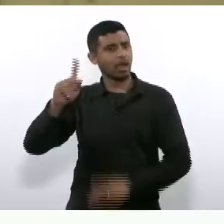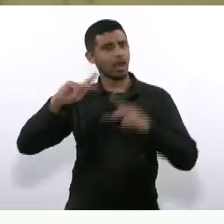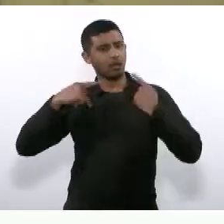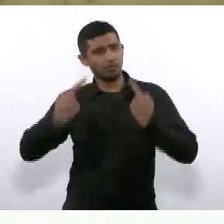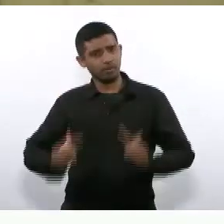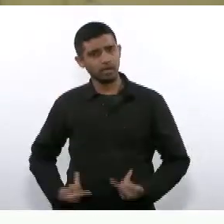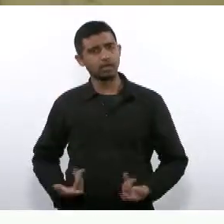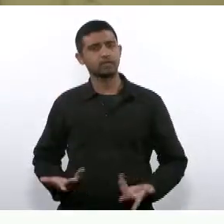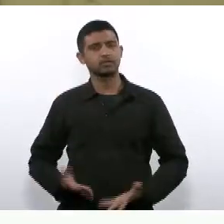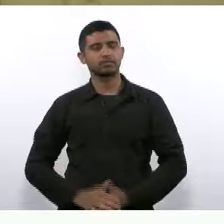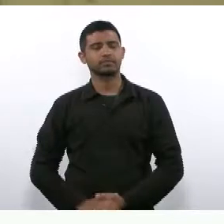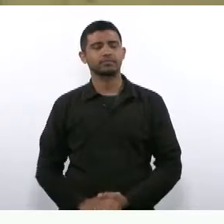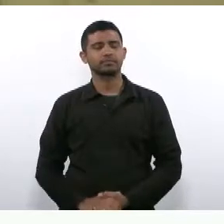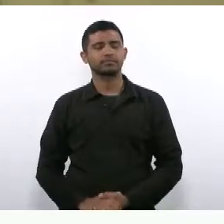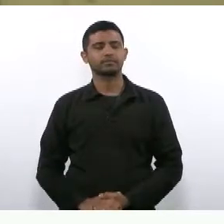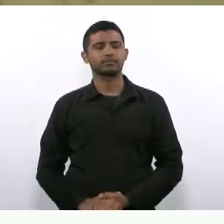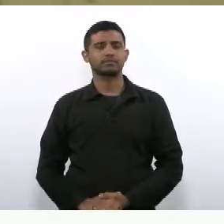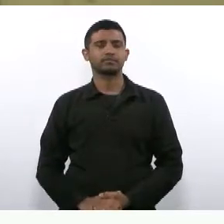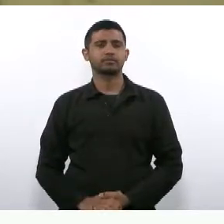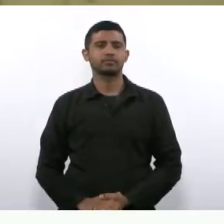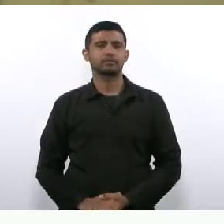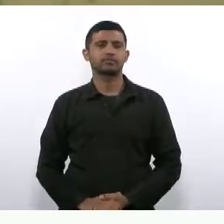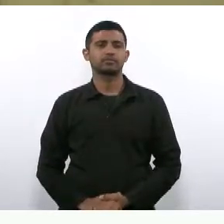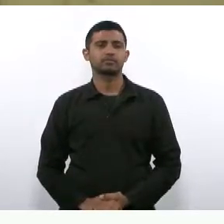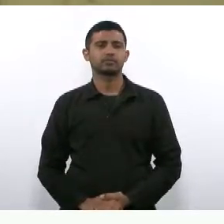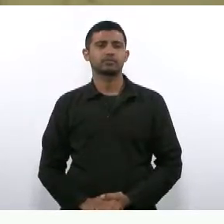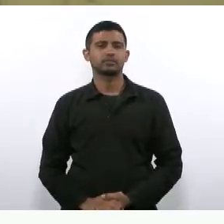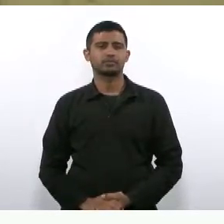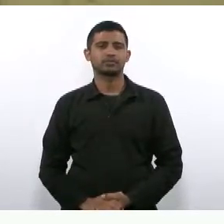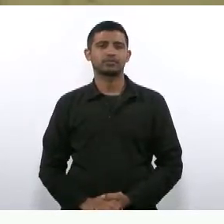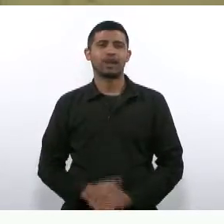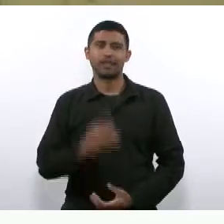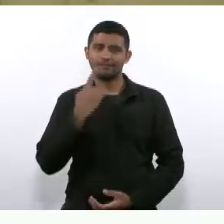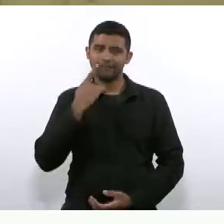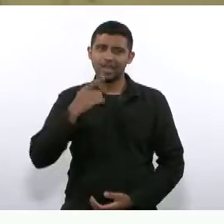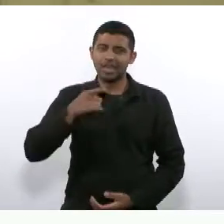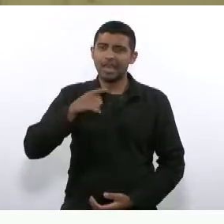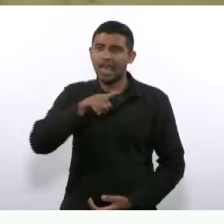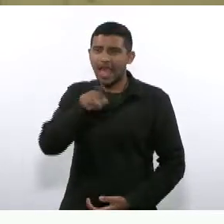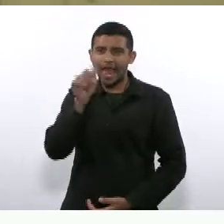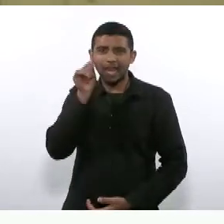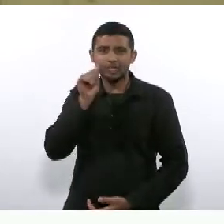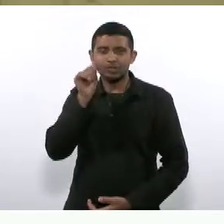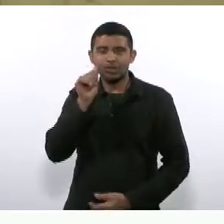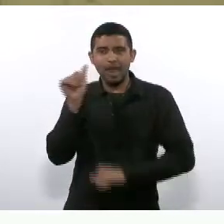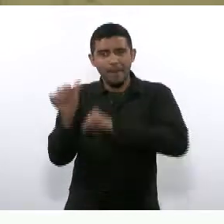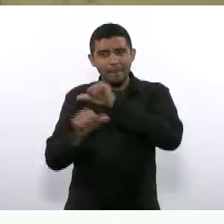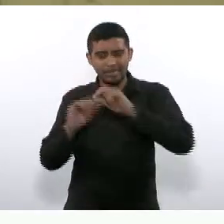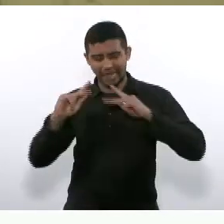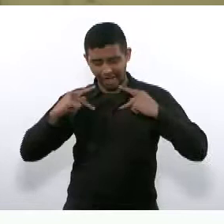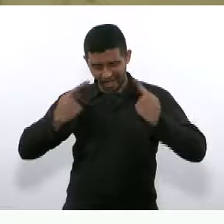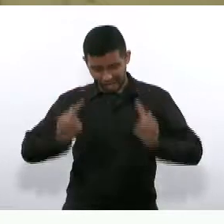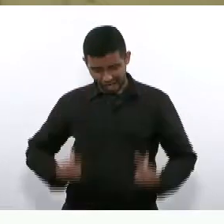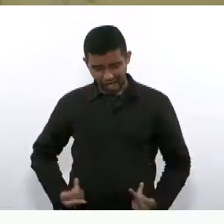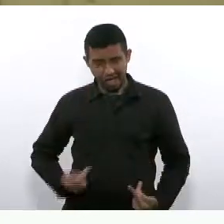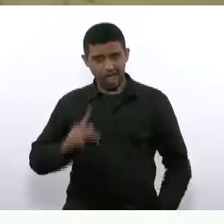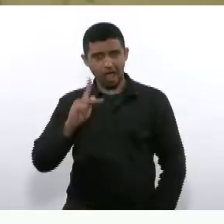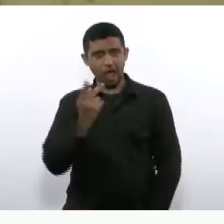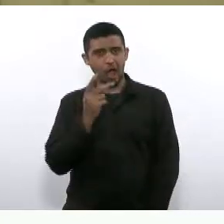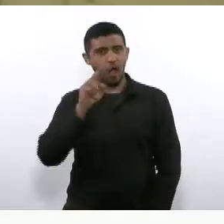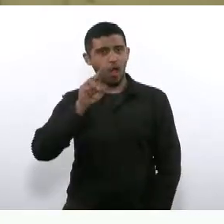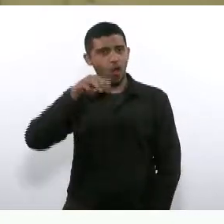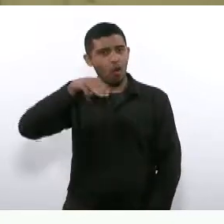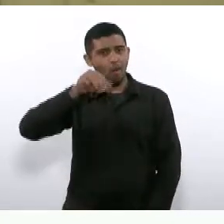humano, né, a humanização das mulheres, e principalmente das mulheres que